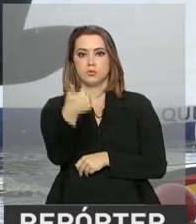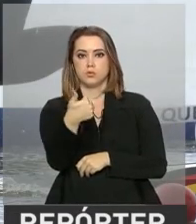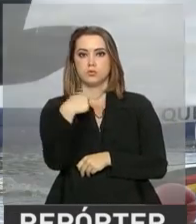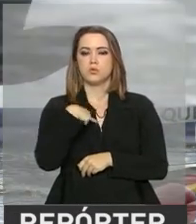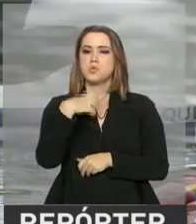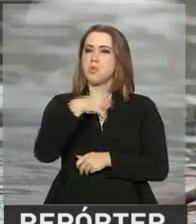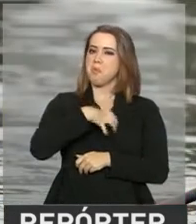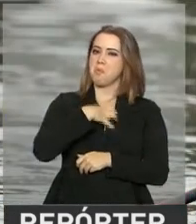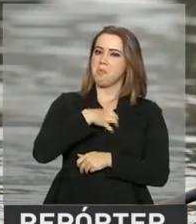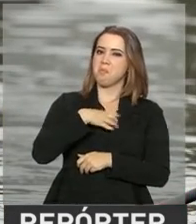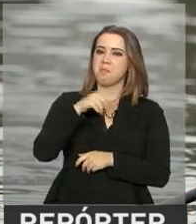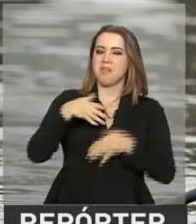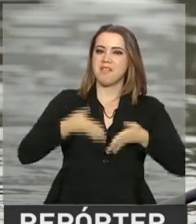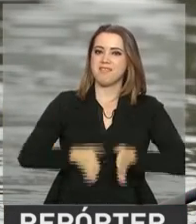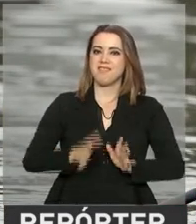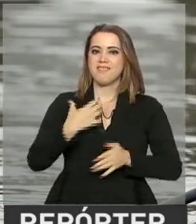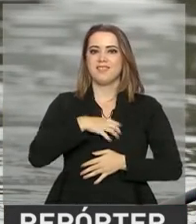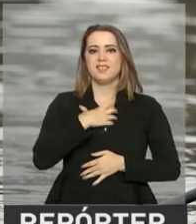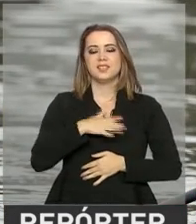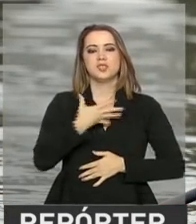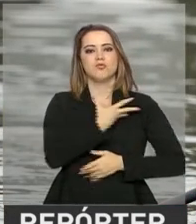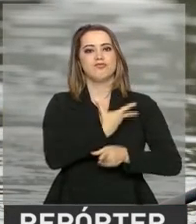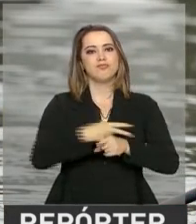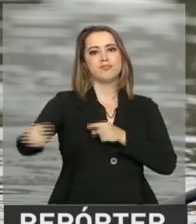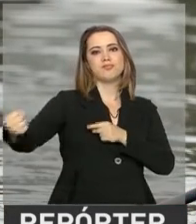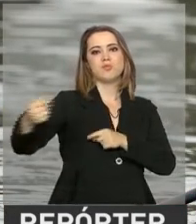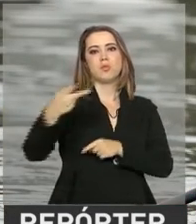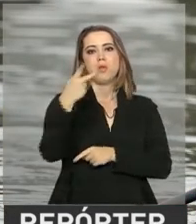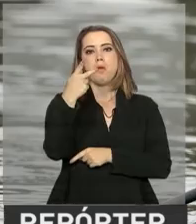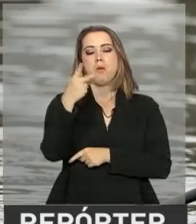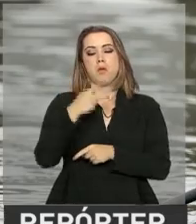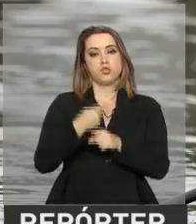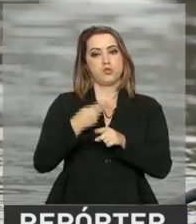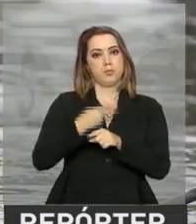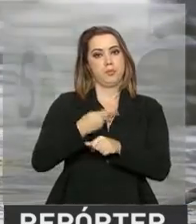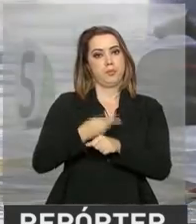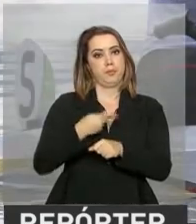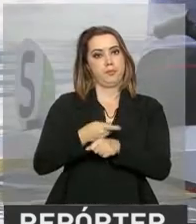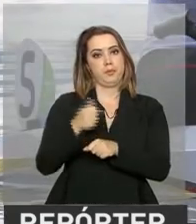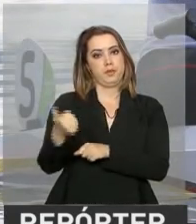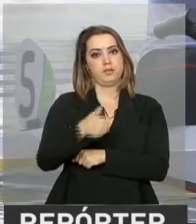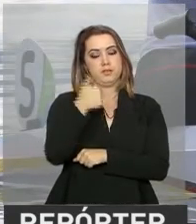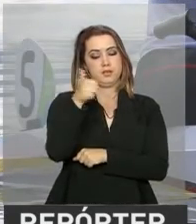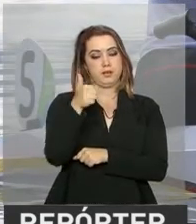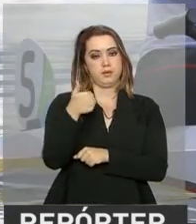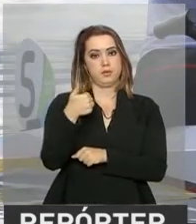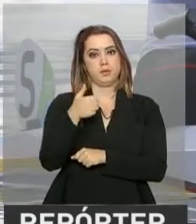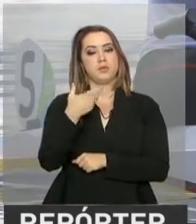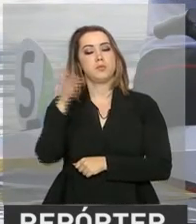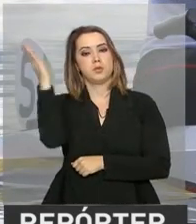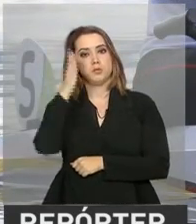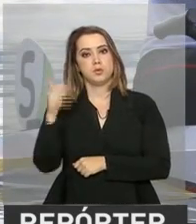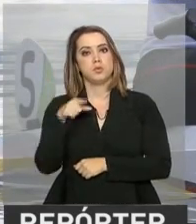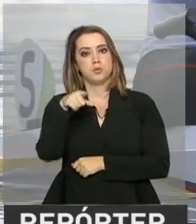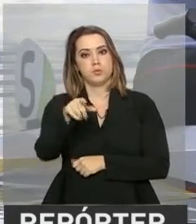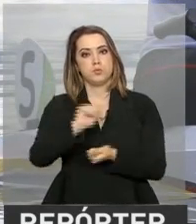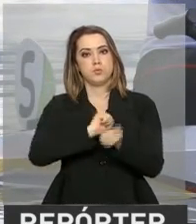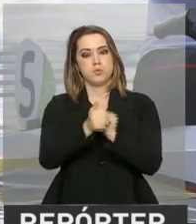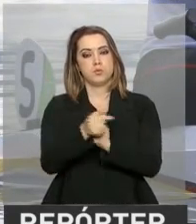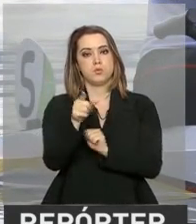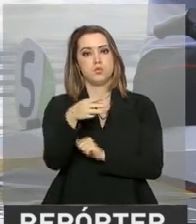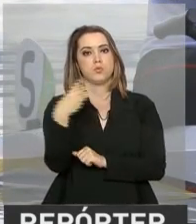de 22 anos conquistou a medalha de prata, a primeira do Brasil neste esporte. Ele percorreu os 1.000 metros da prova em 3